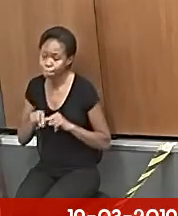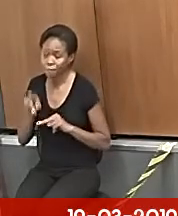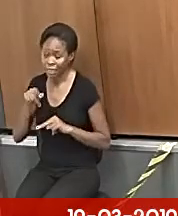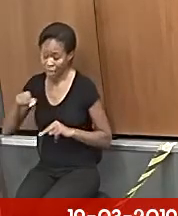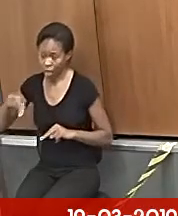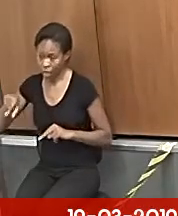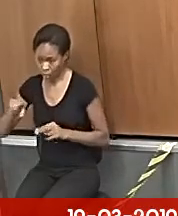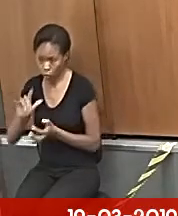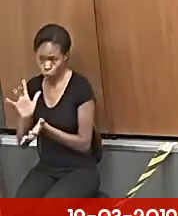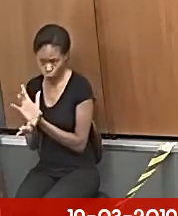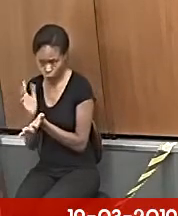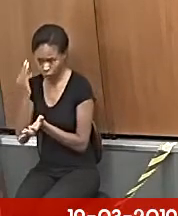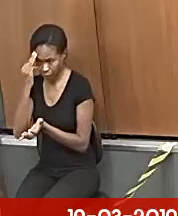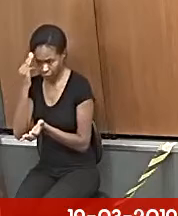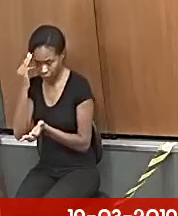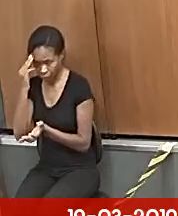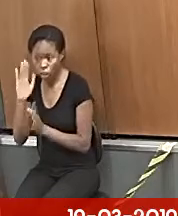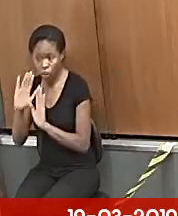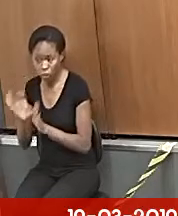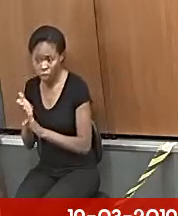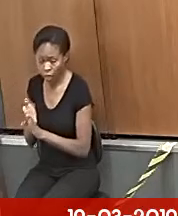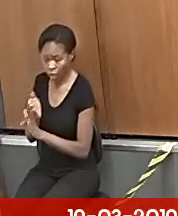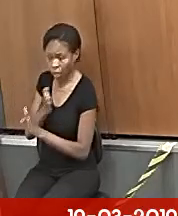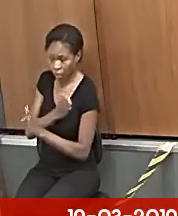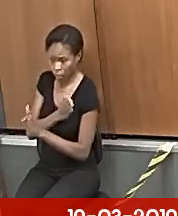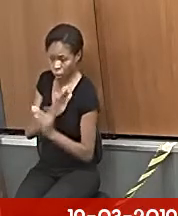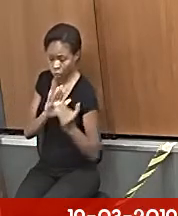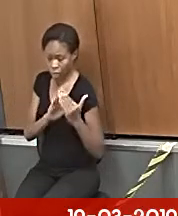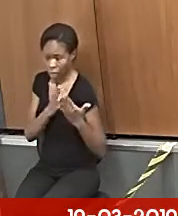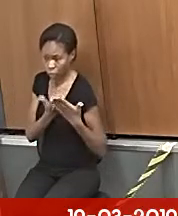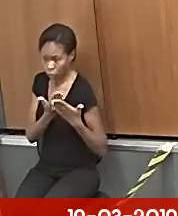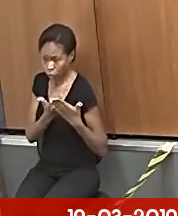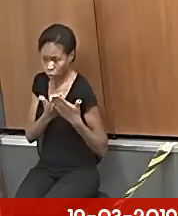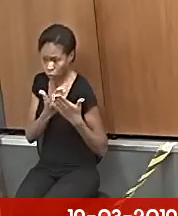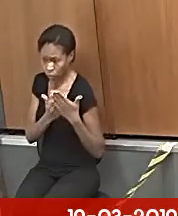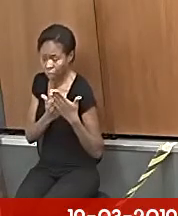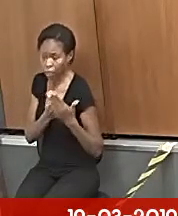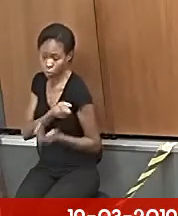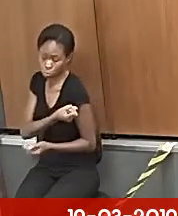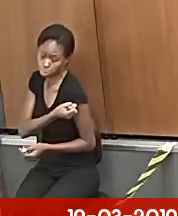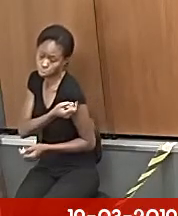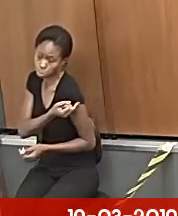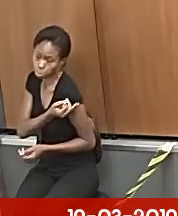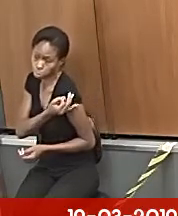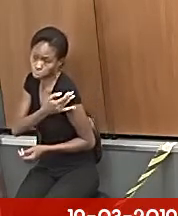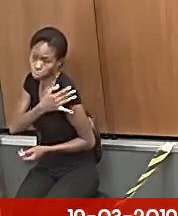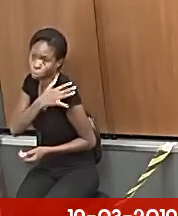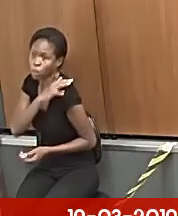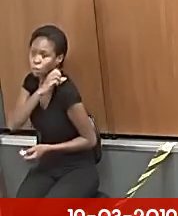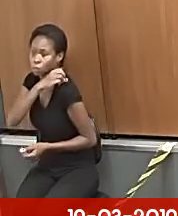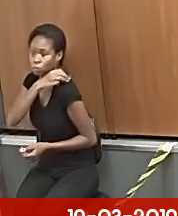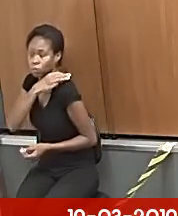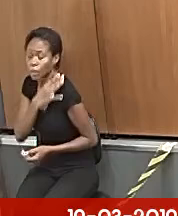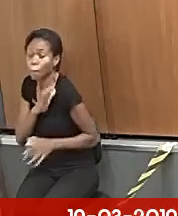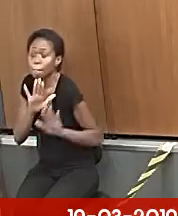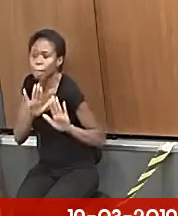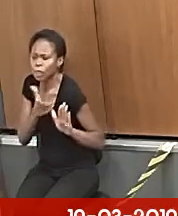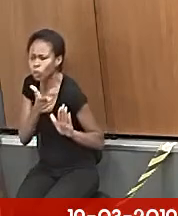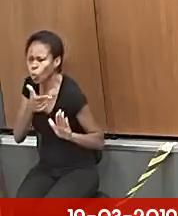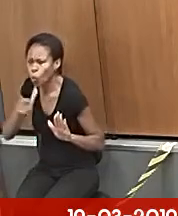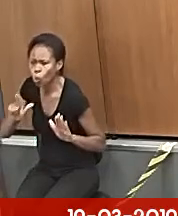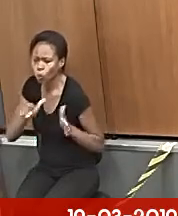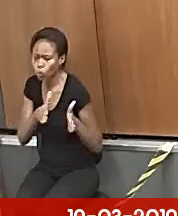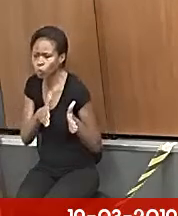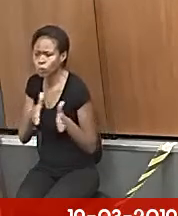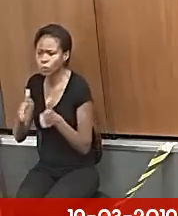ciclo de pelo ciclo da escolaridade mas tem um ciclo de outras vivências do esporte do lazer da